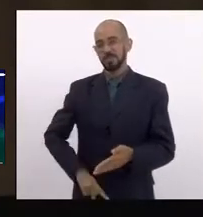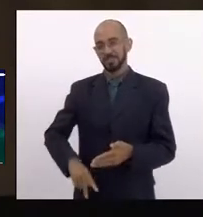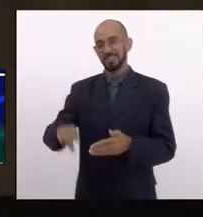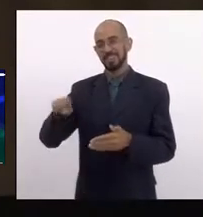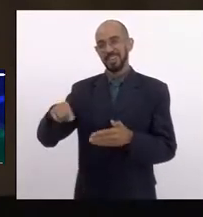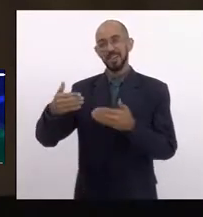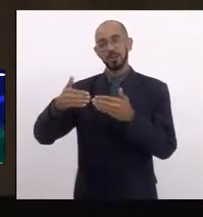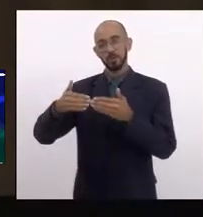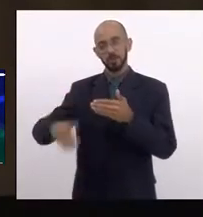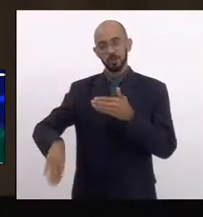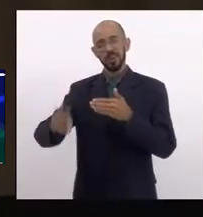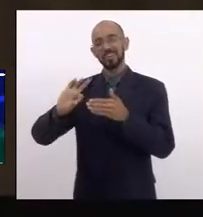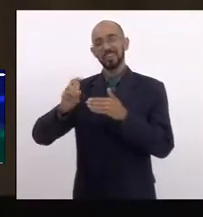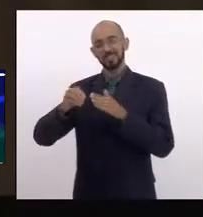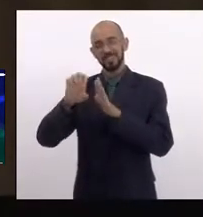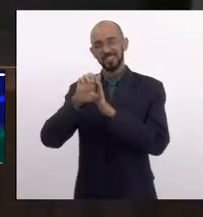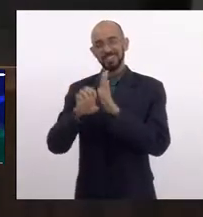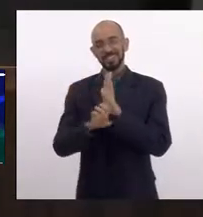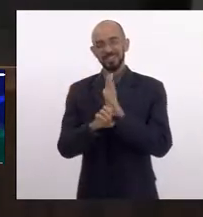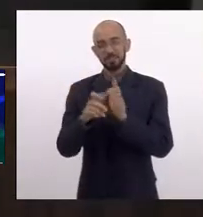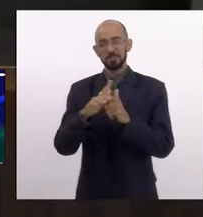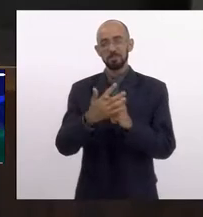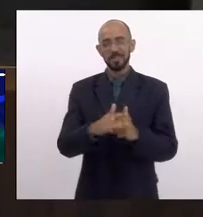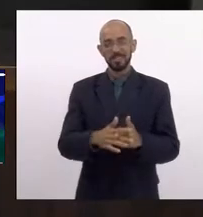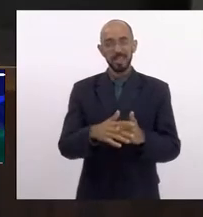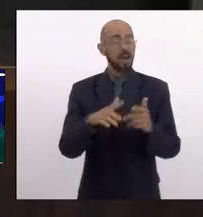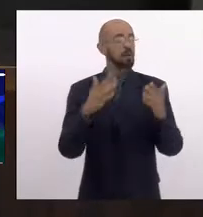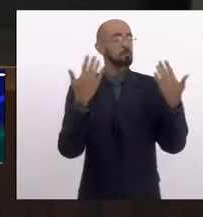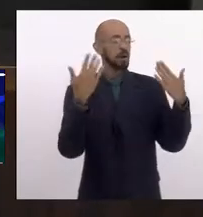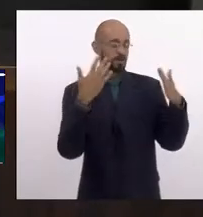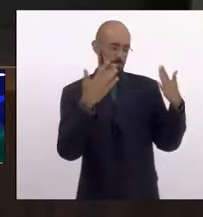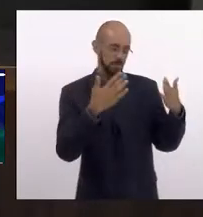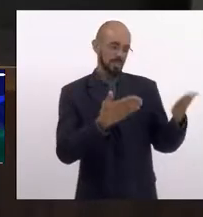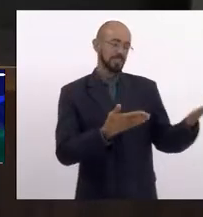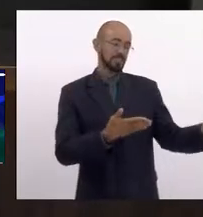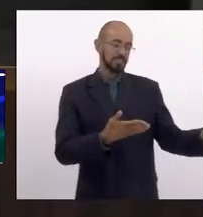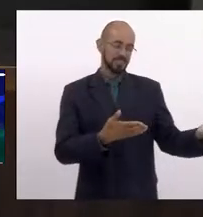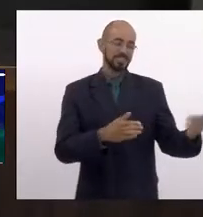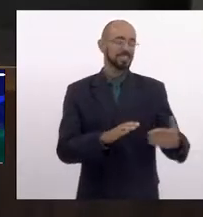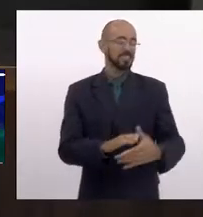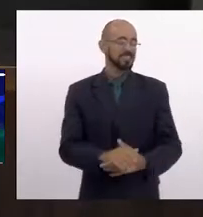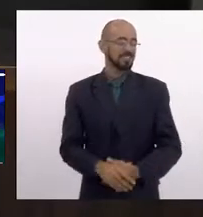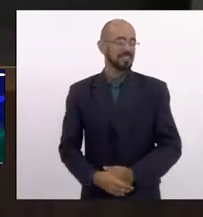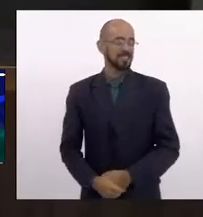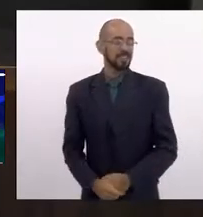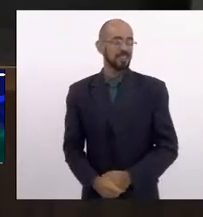é contrário a todas as emendas parabéns parabéns vossa excelência